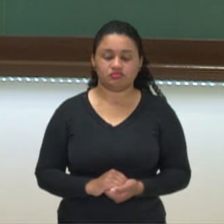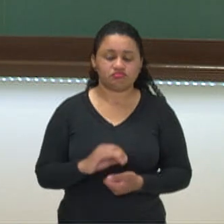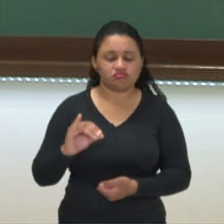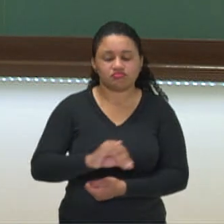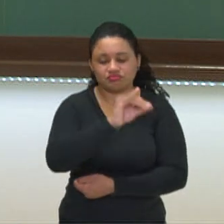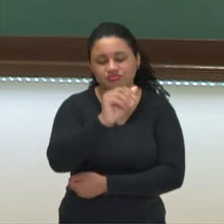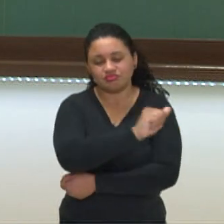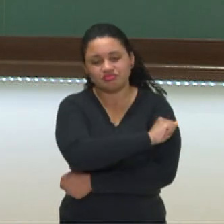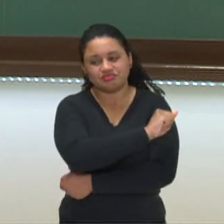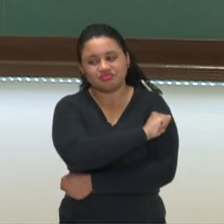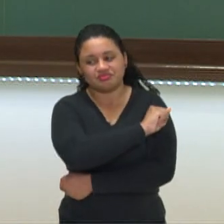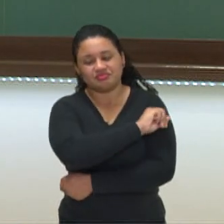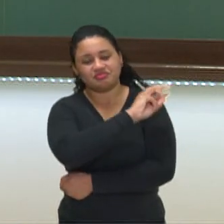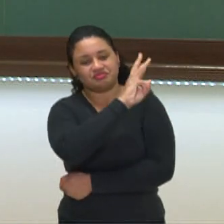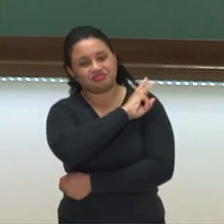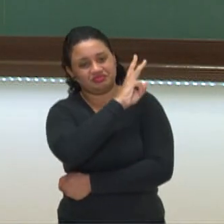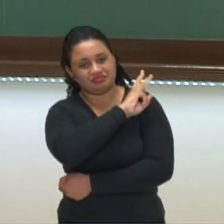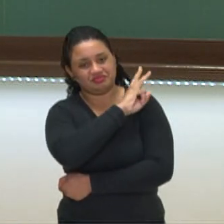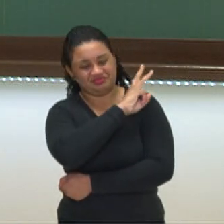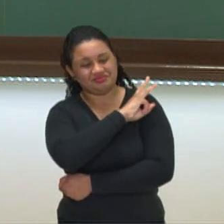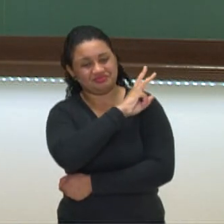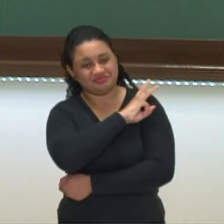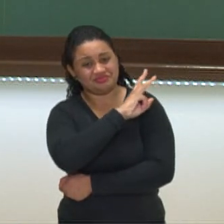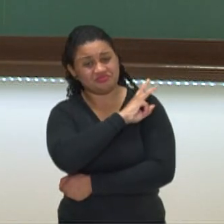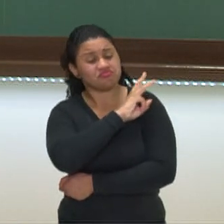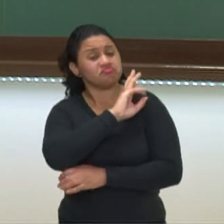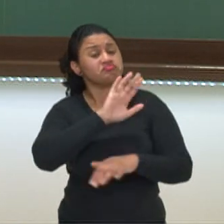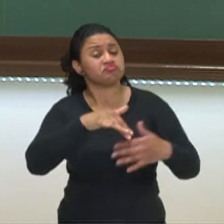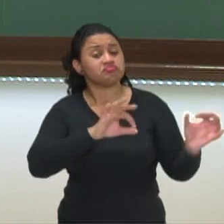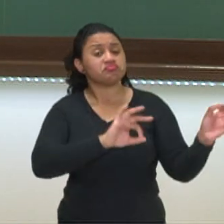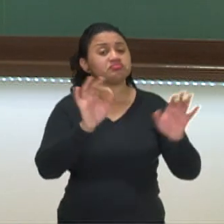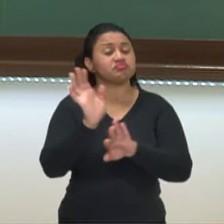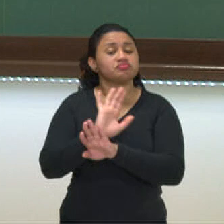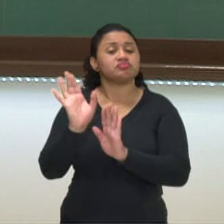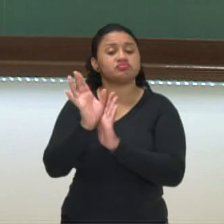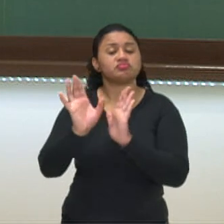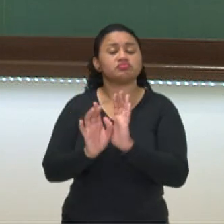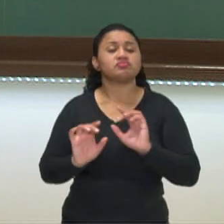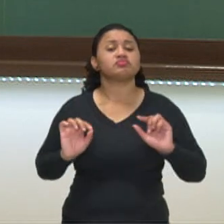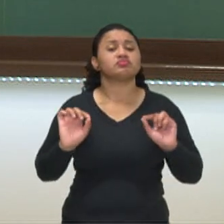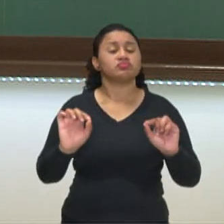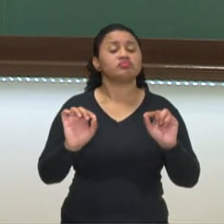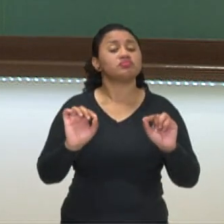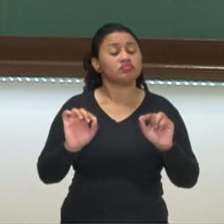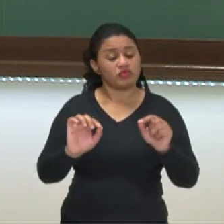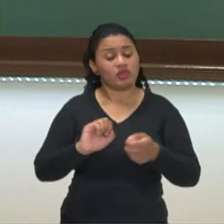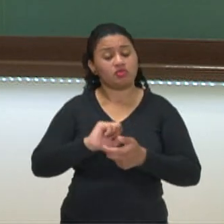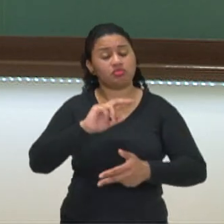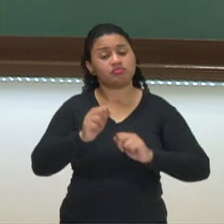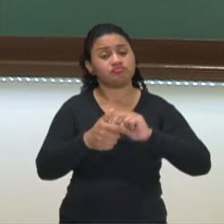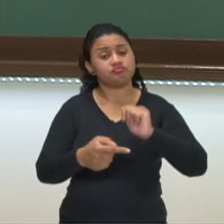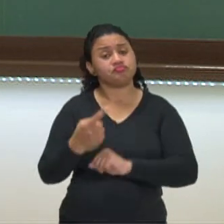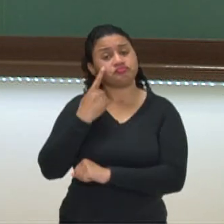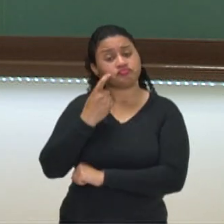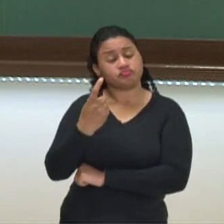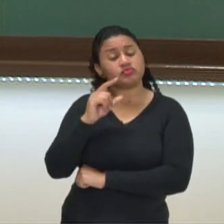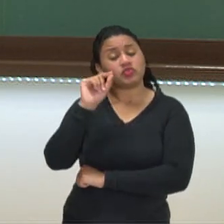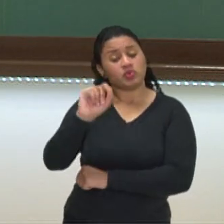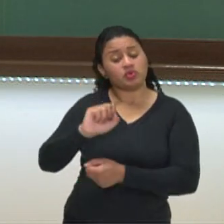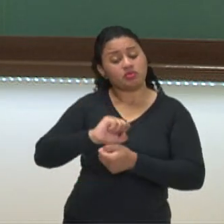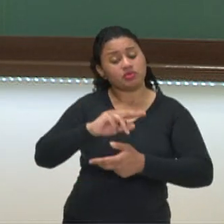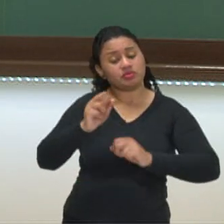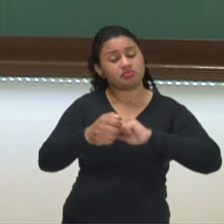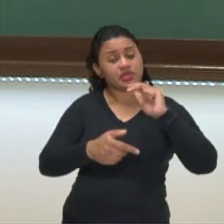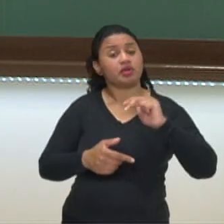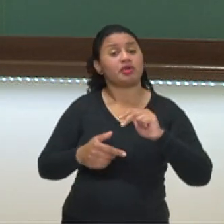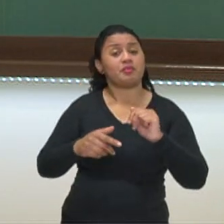Olá, estudantes da terceira série do ensino médio. Nesse vídeo nós vamos falar de uns poliedros muito interessantes que são os